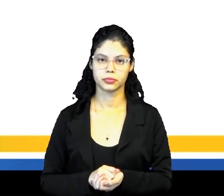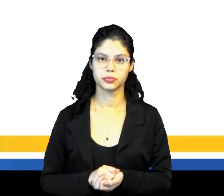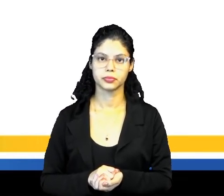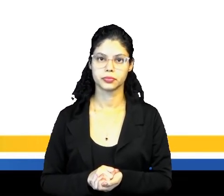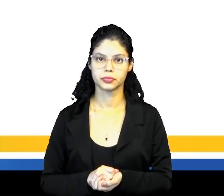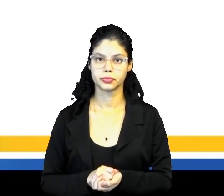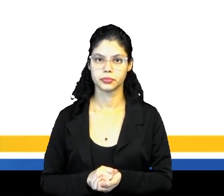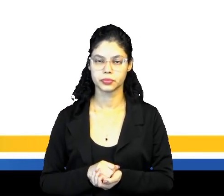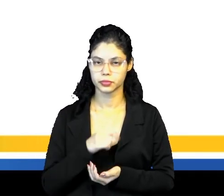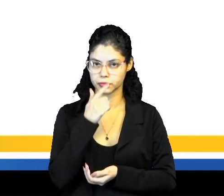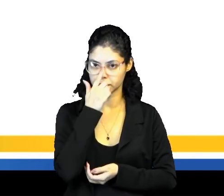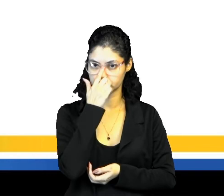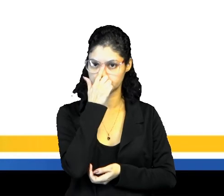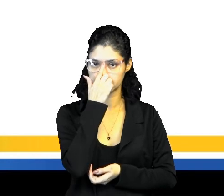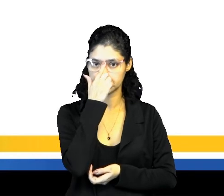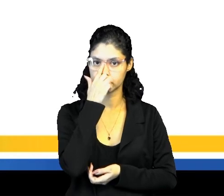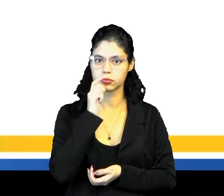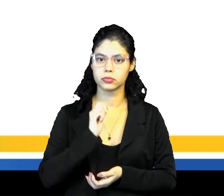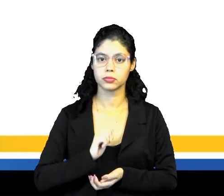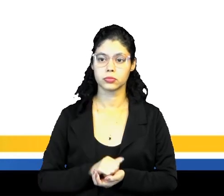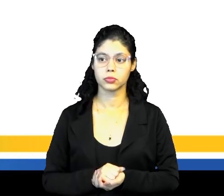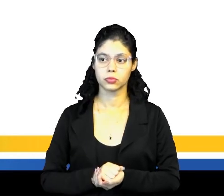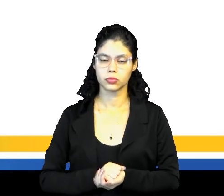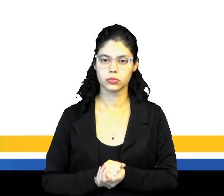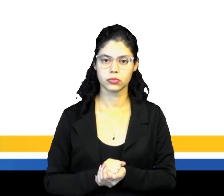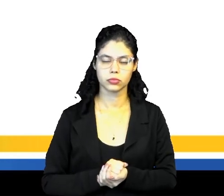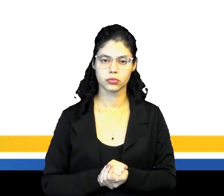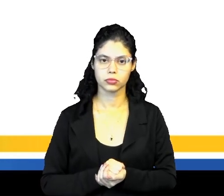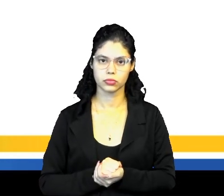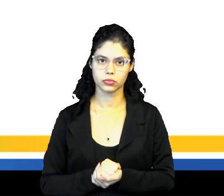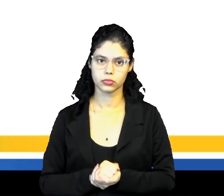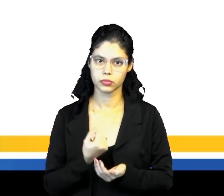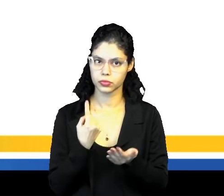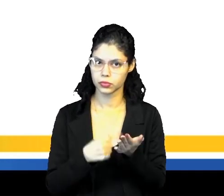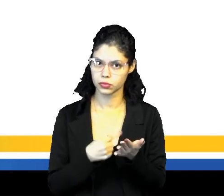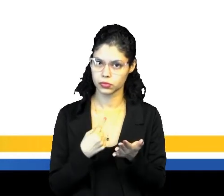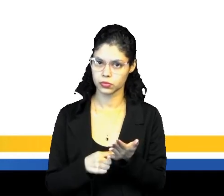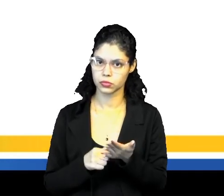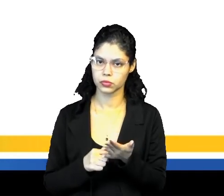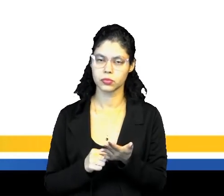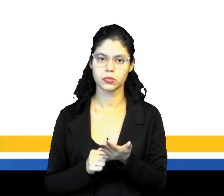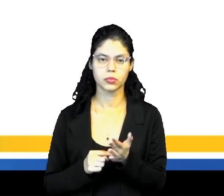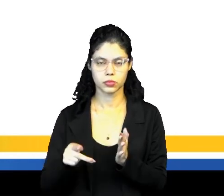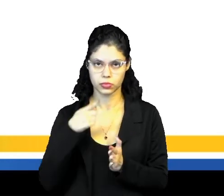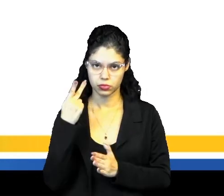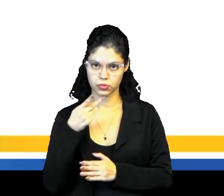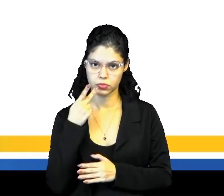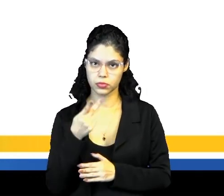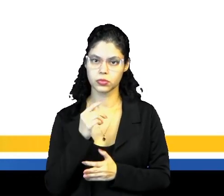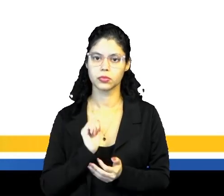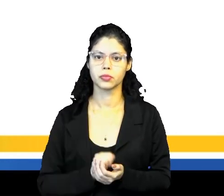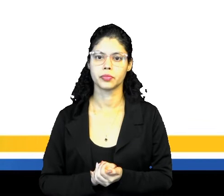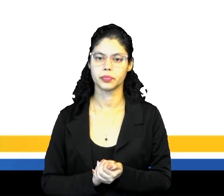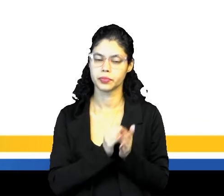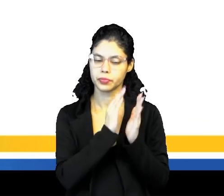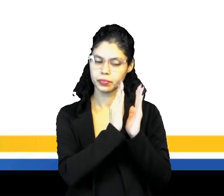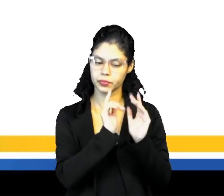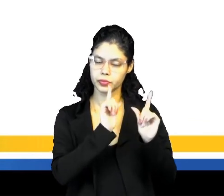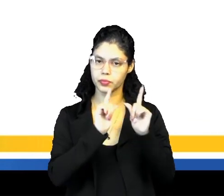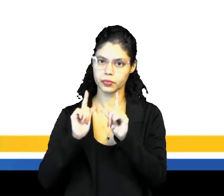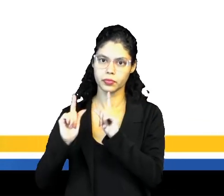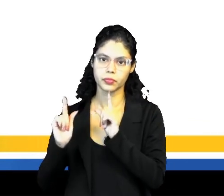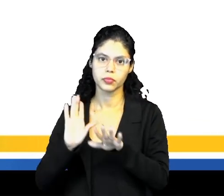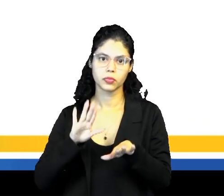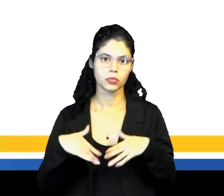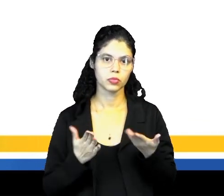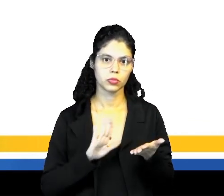teacher didn't say anything important. De acordo ali com o que o Calvin falou, né, nessa tirinha aí em inglês,